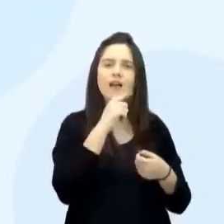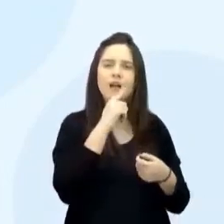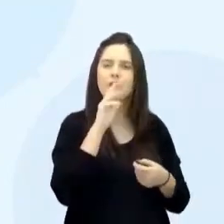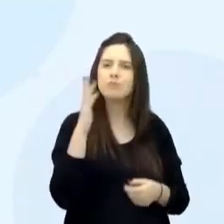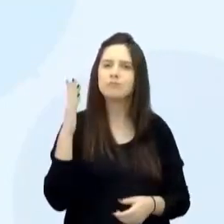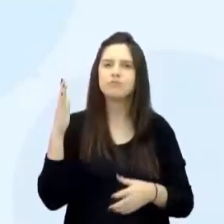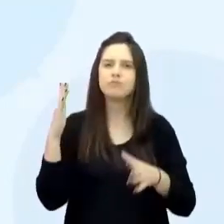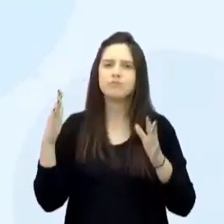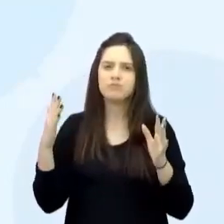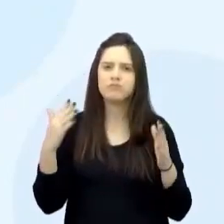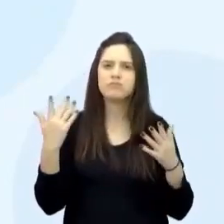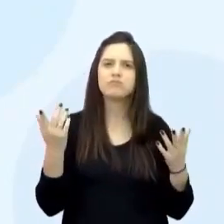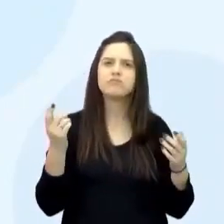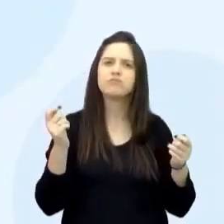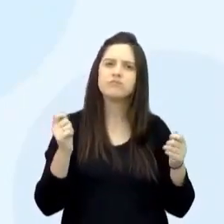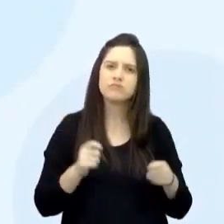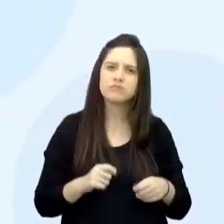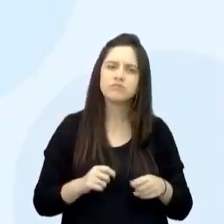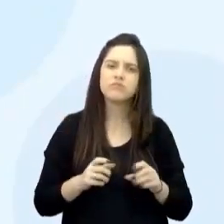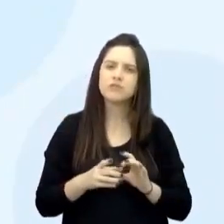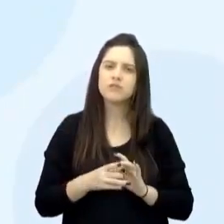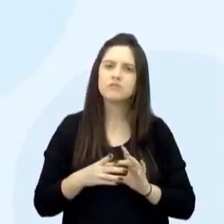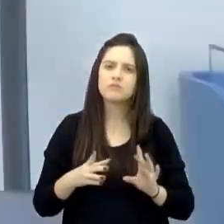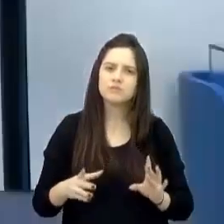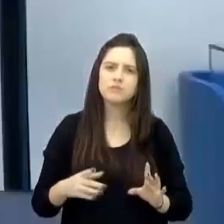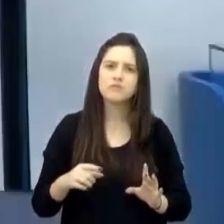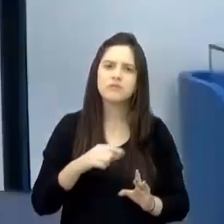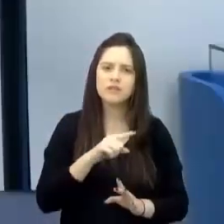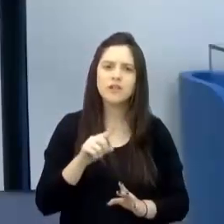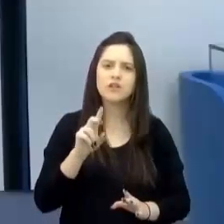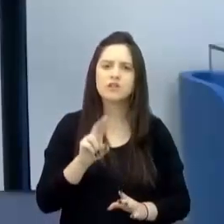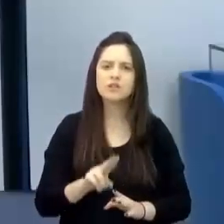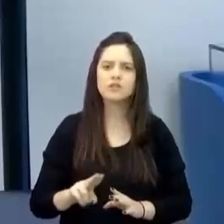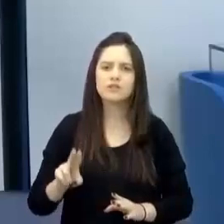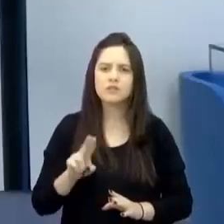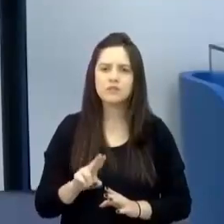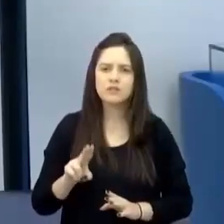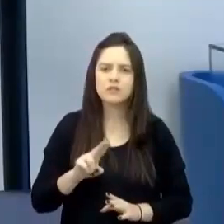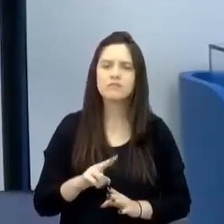da evaporação ou seja por meio de escoamento. Ela tem que ser utilizada e tem que